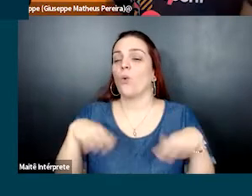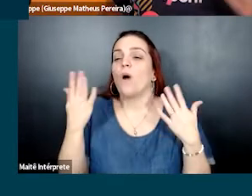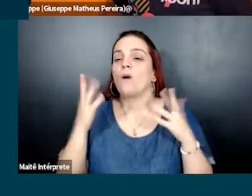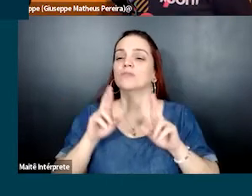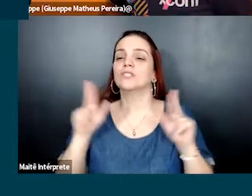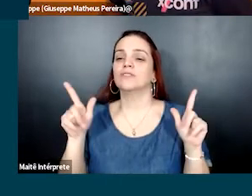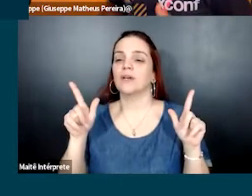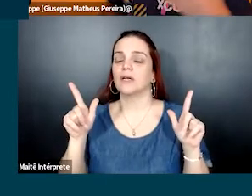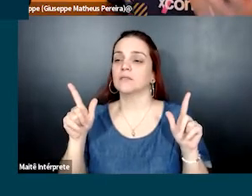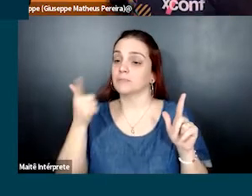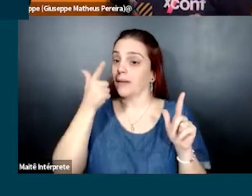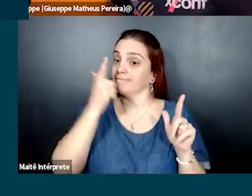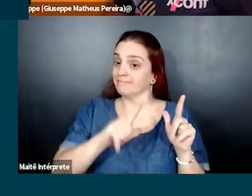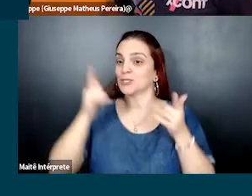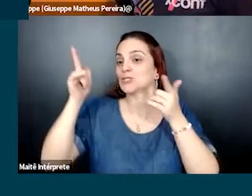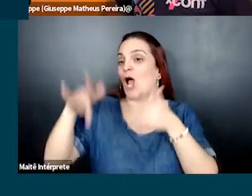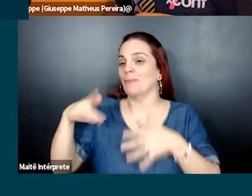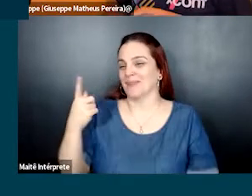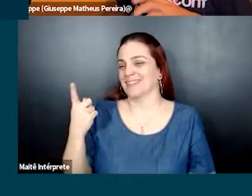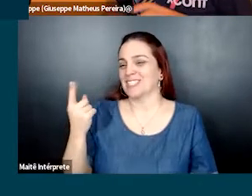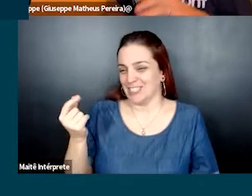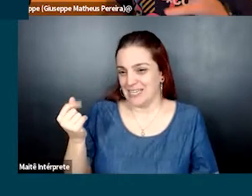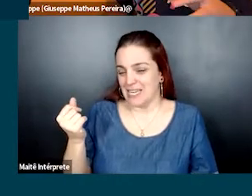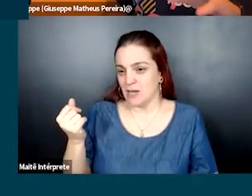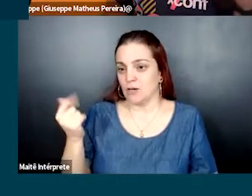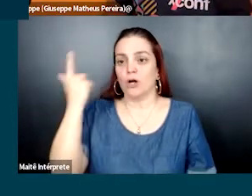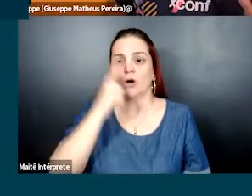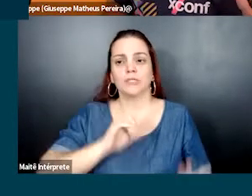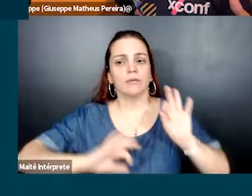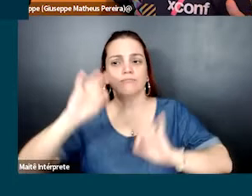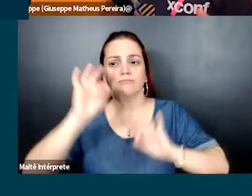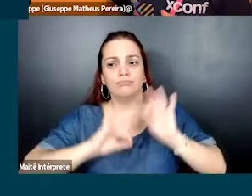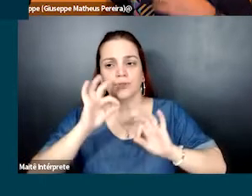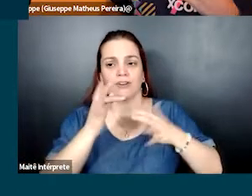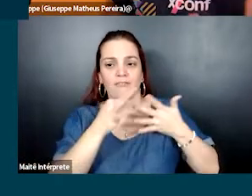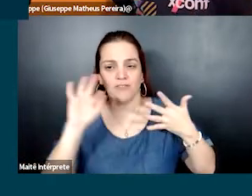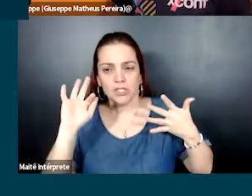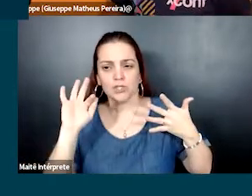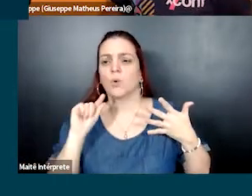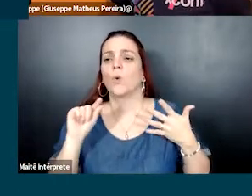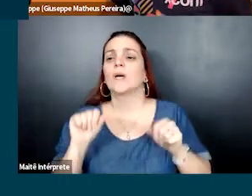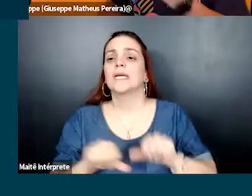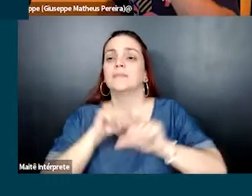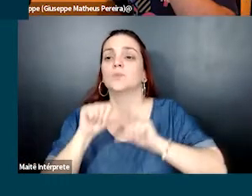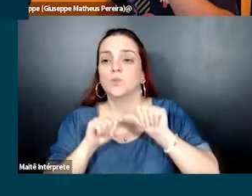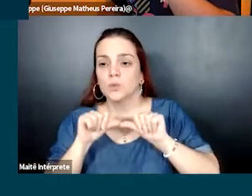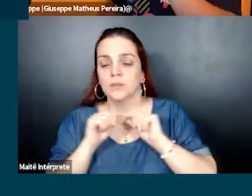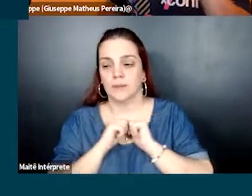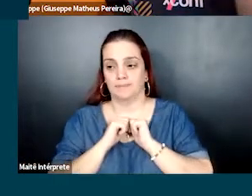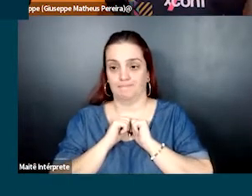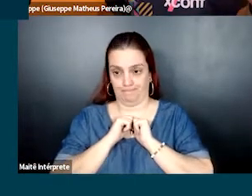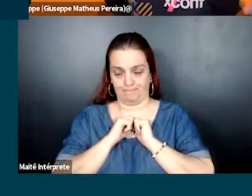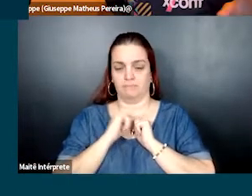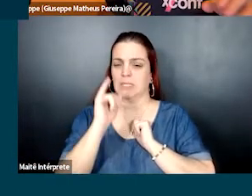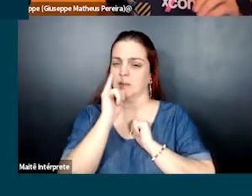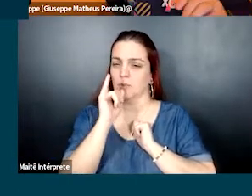o resultado, né, sobrar dinheiro, a gente dedicar esforço para as features, o que muda? Muda que toda vez que a